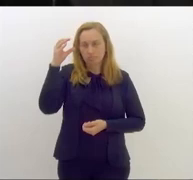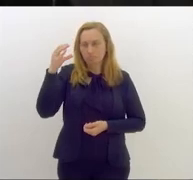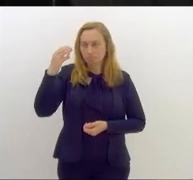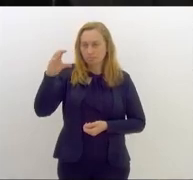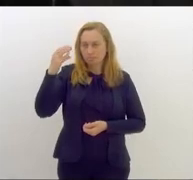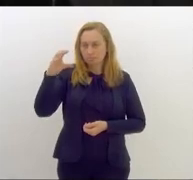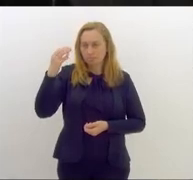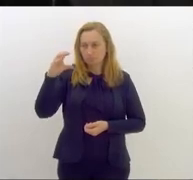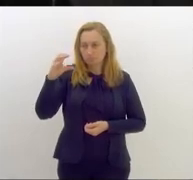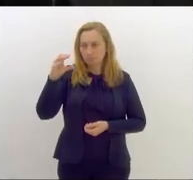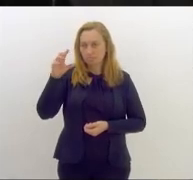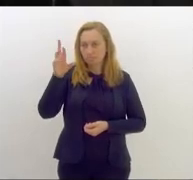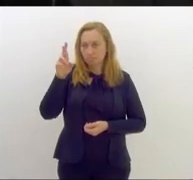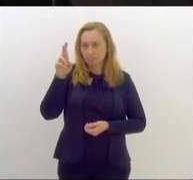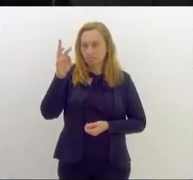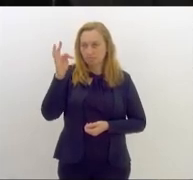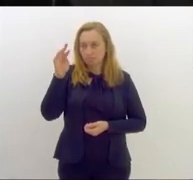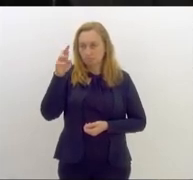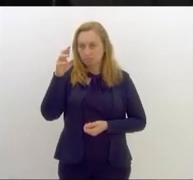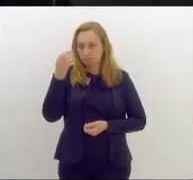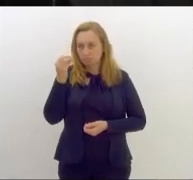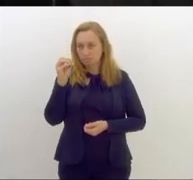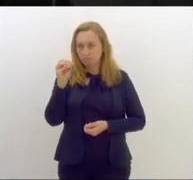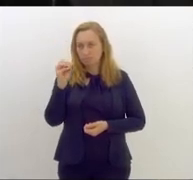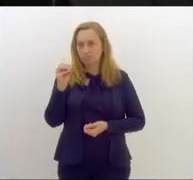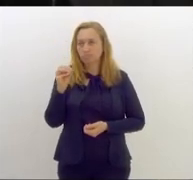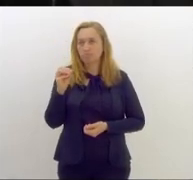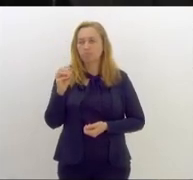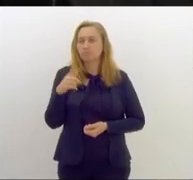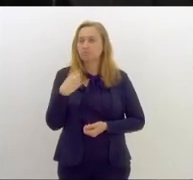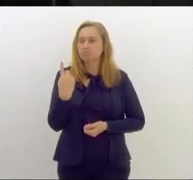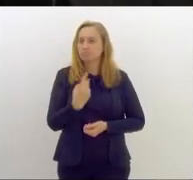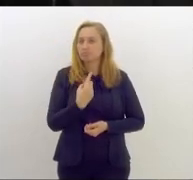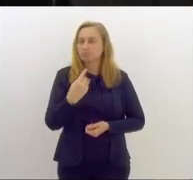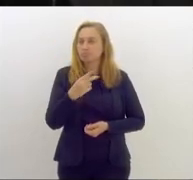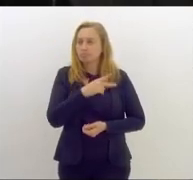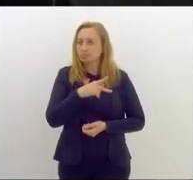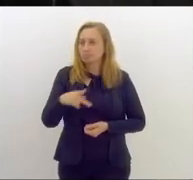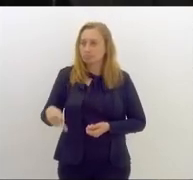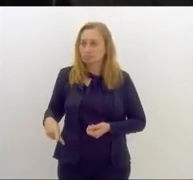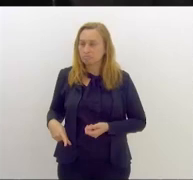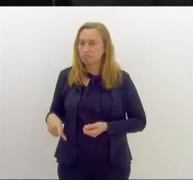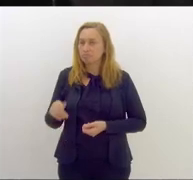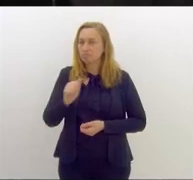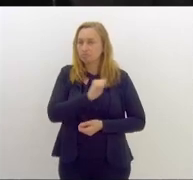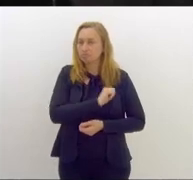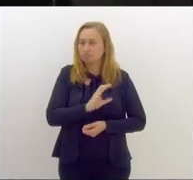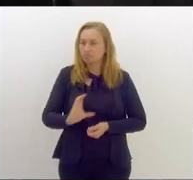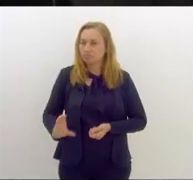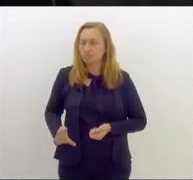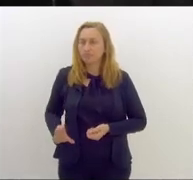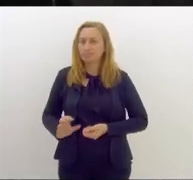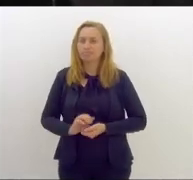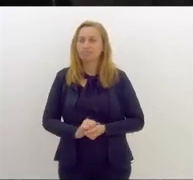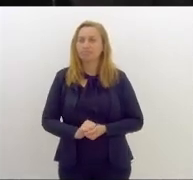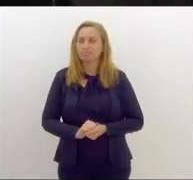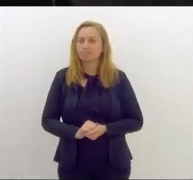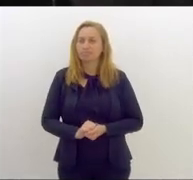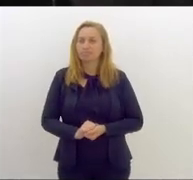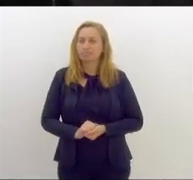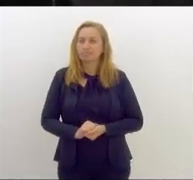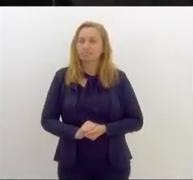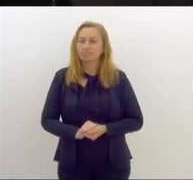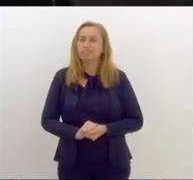Rodrigo Neves o nosso Presidente André siciliano e lhe